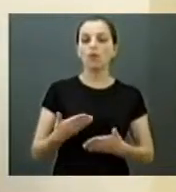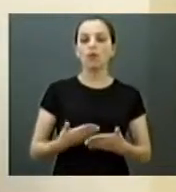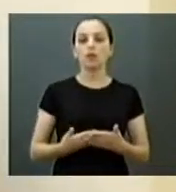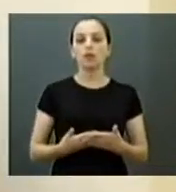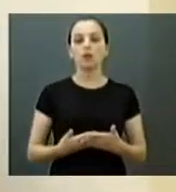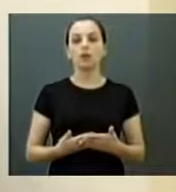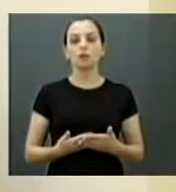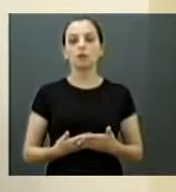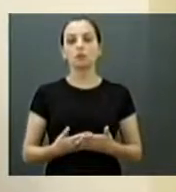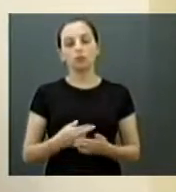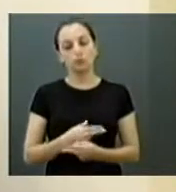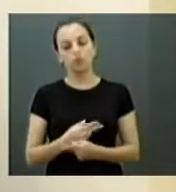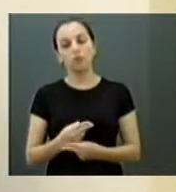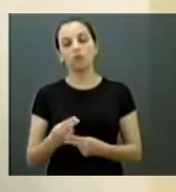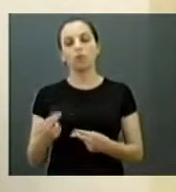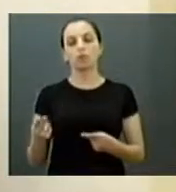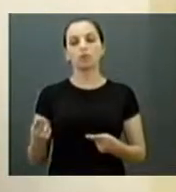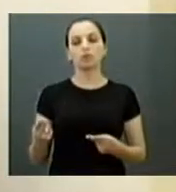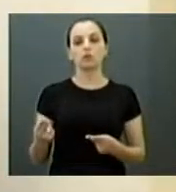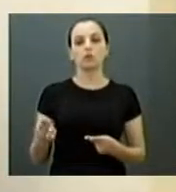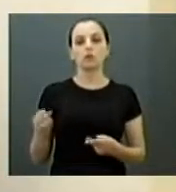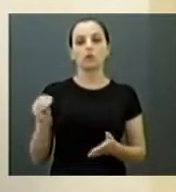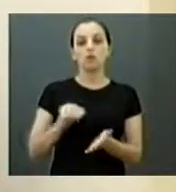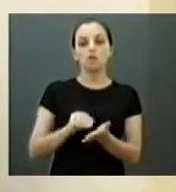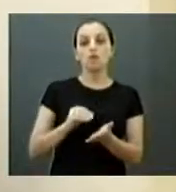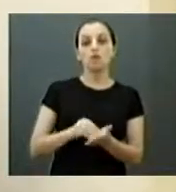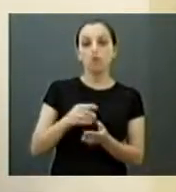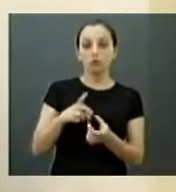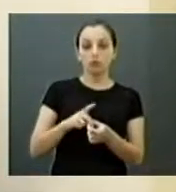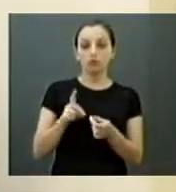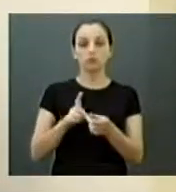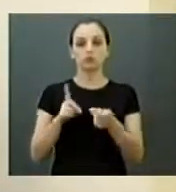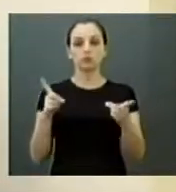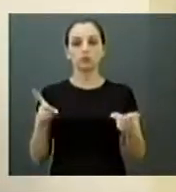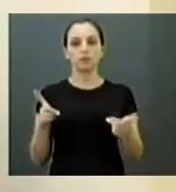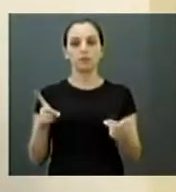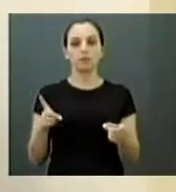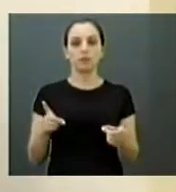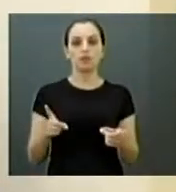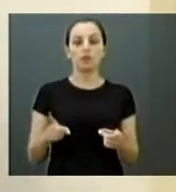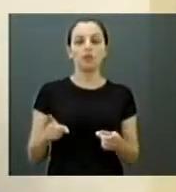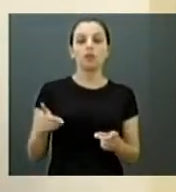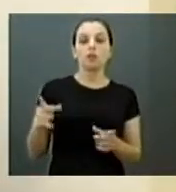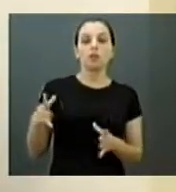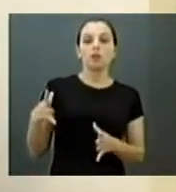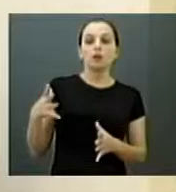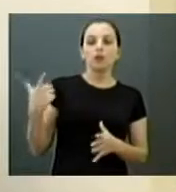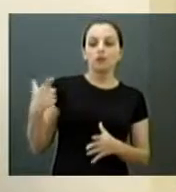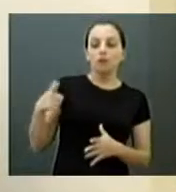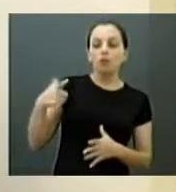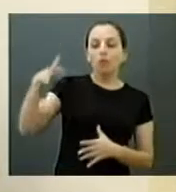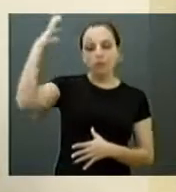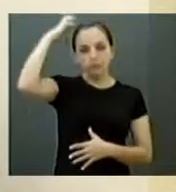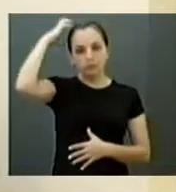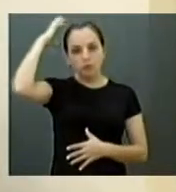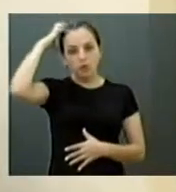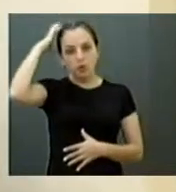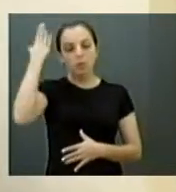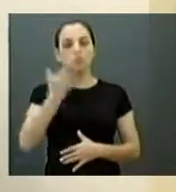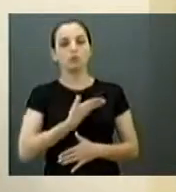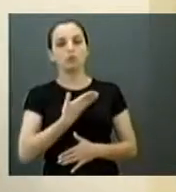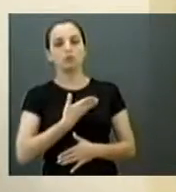Então, quem tem menos culpa é a nossa colega cubana. Por isso que eu peço